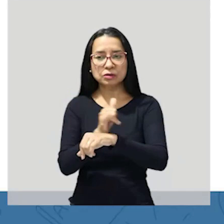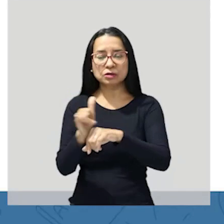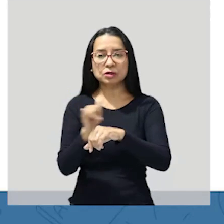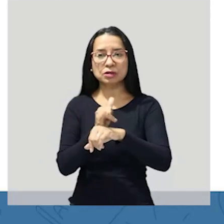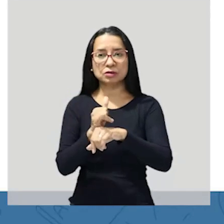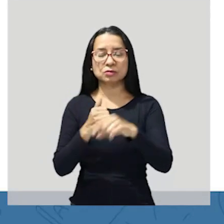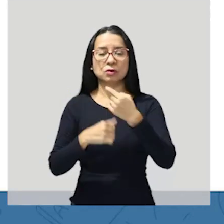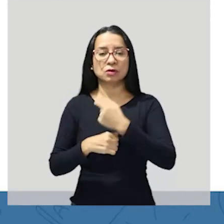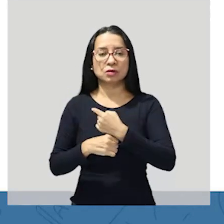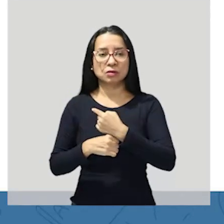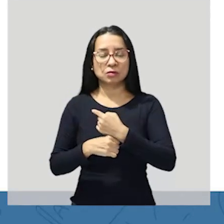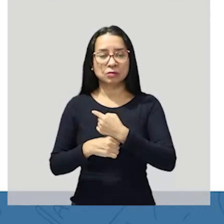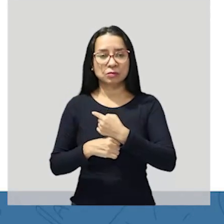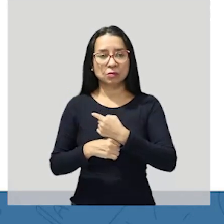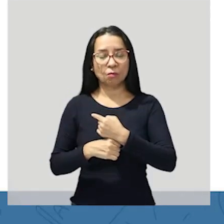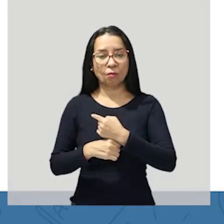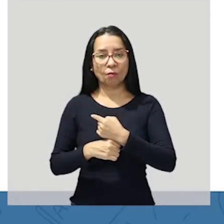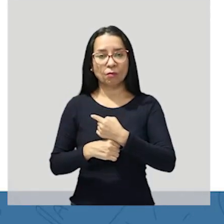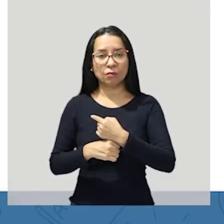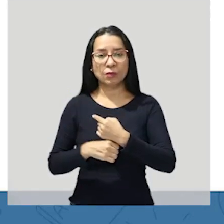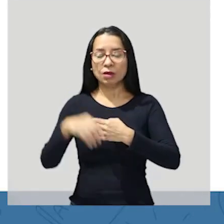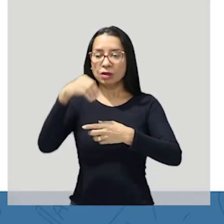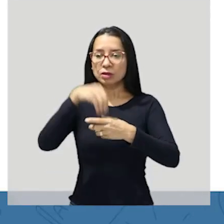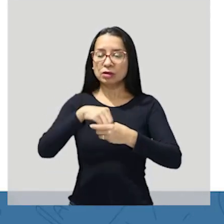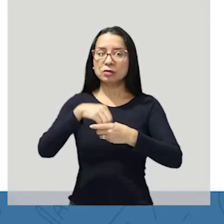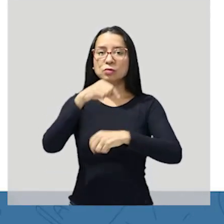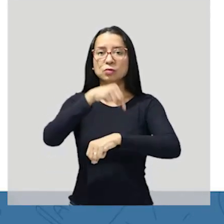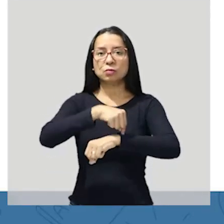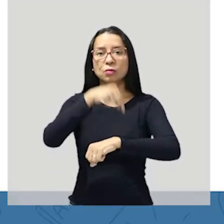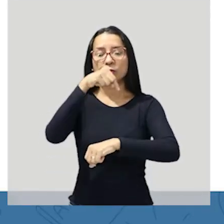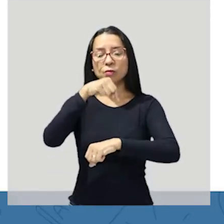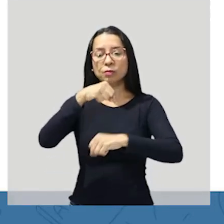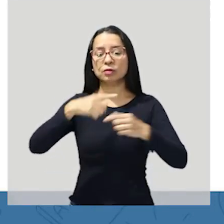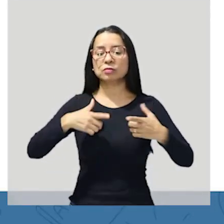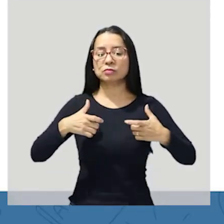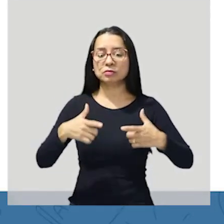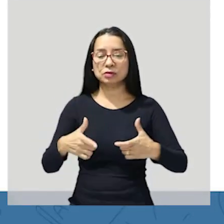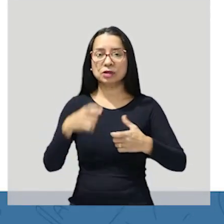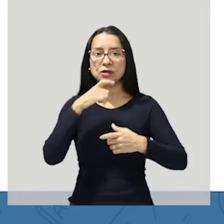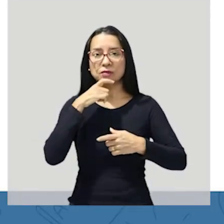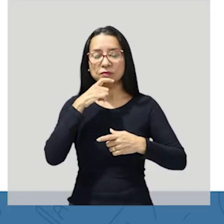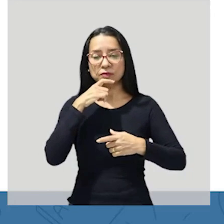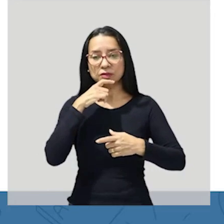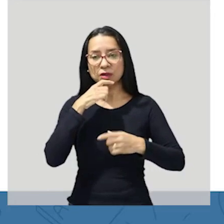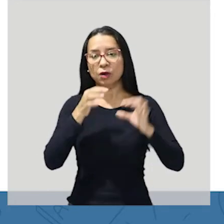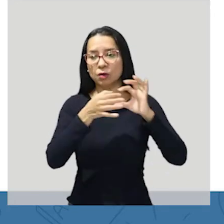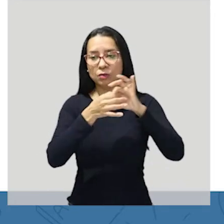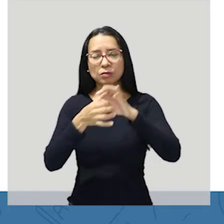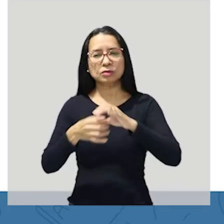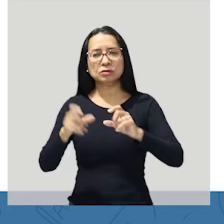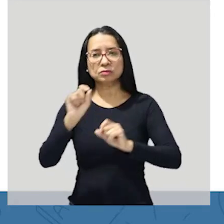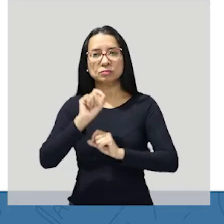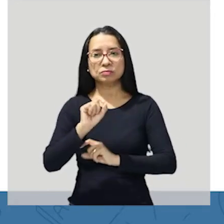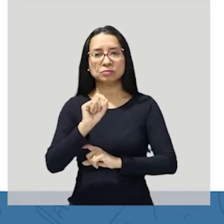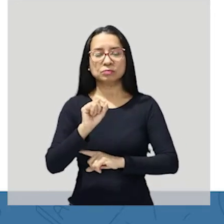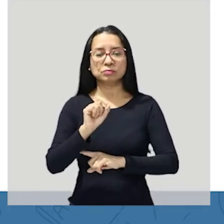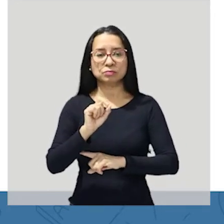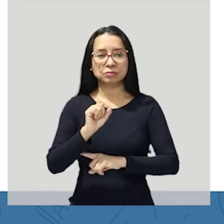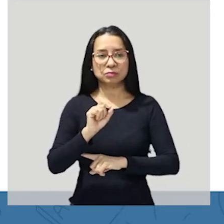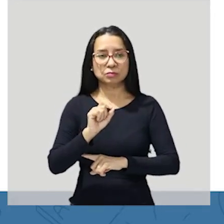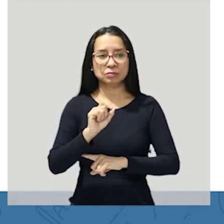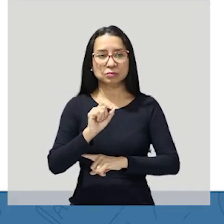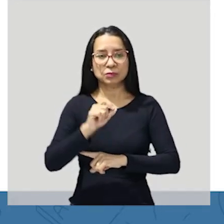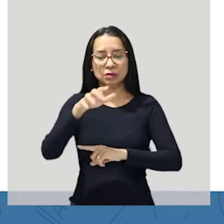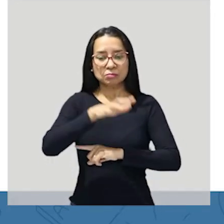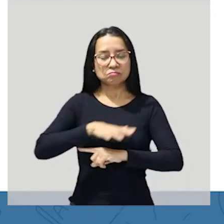Inclusive ali dentro daquele momento da Guerra Fria. Um contexto geoestratégico de quê? justamente de